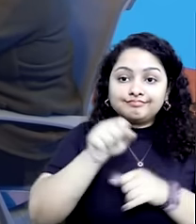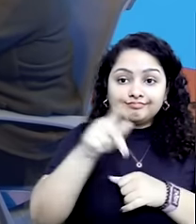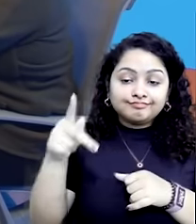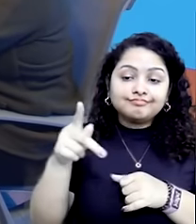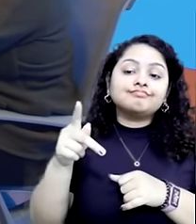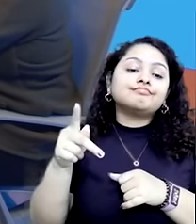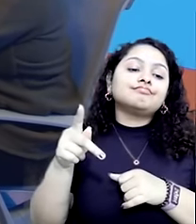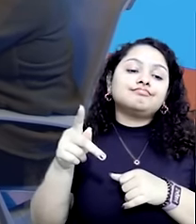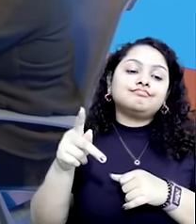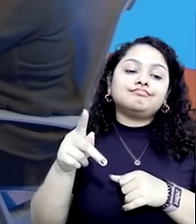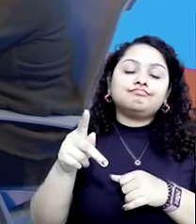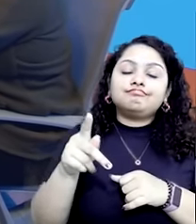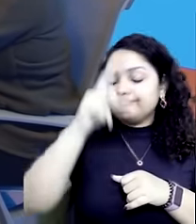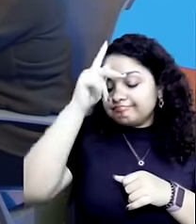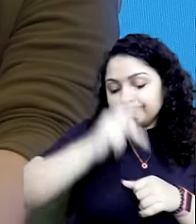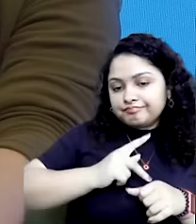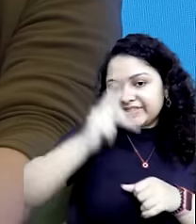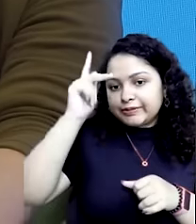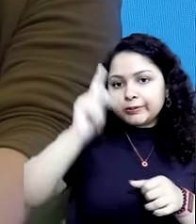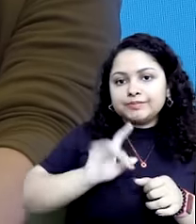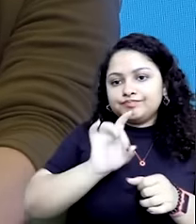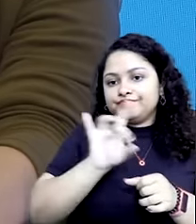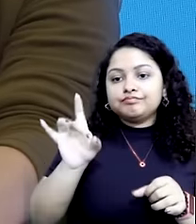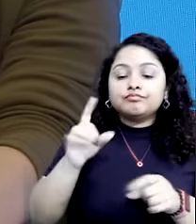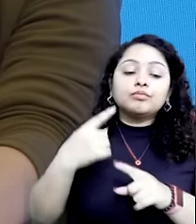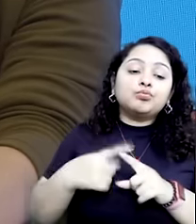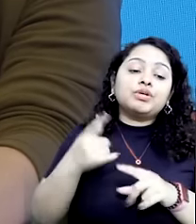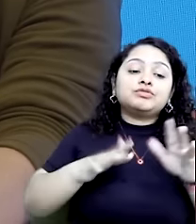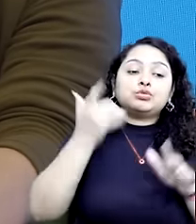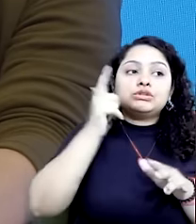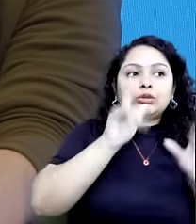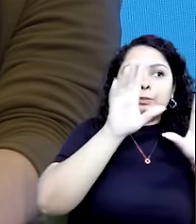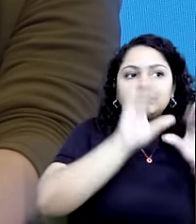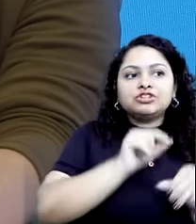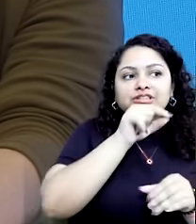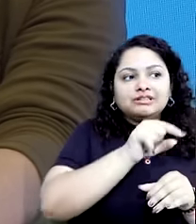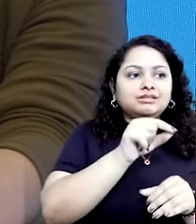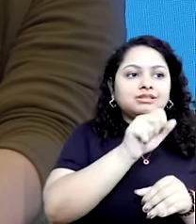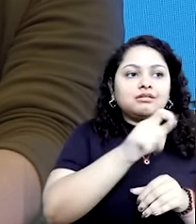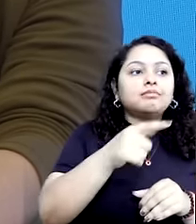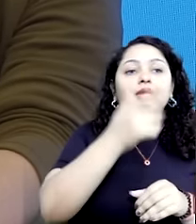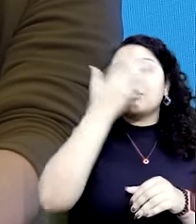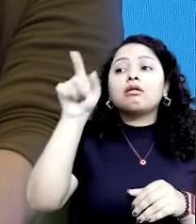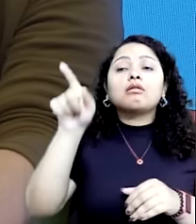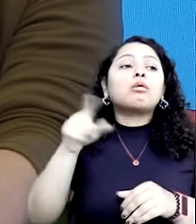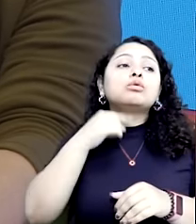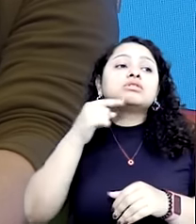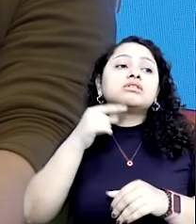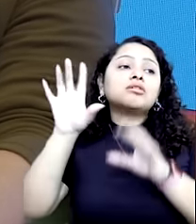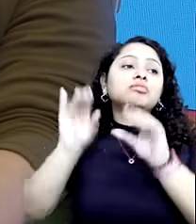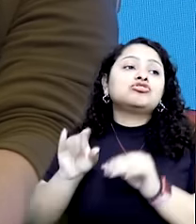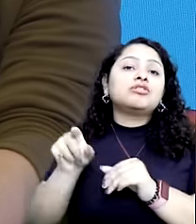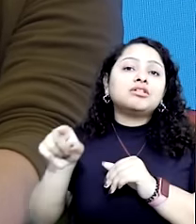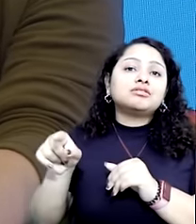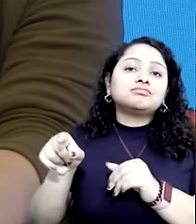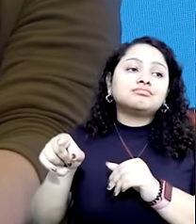é muito pessoal sim isso é verdade porque às vezes eu consigo mexer muito bem em um Às vezes a Ju não consegue mexer você não consegue mexer naquele você tem a preferência que